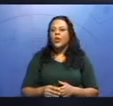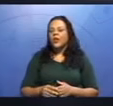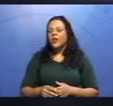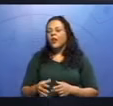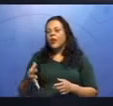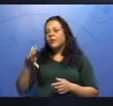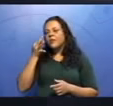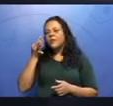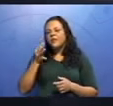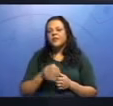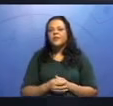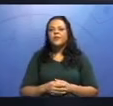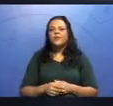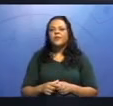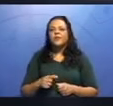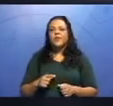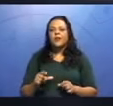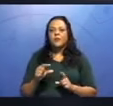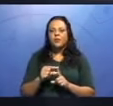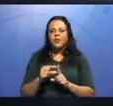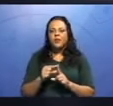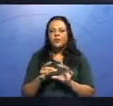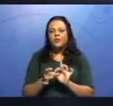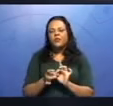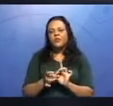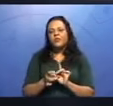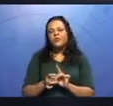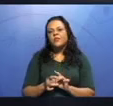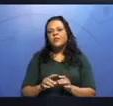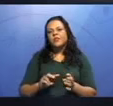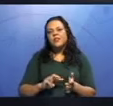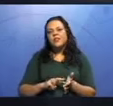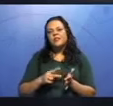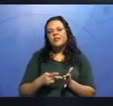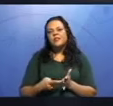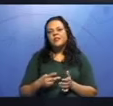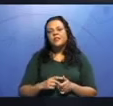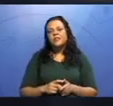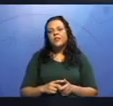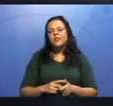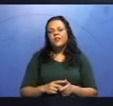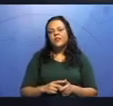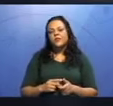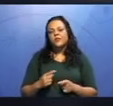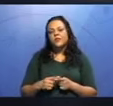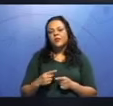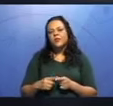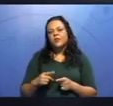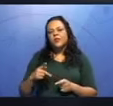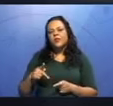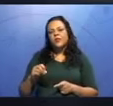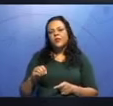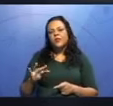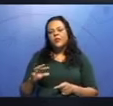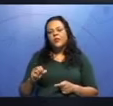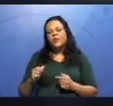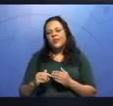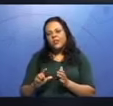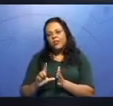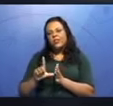Logo é conjunção quando é sinônimo de portanto. Então, logo tem mais de uma classificação na nossa